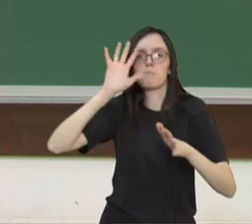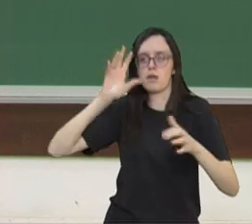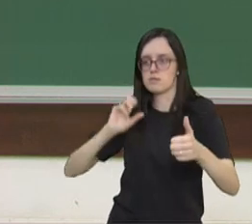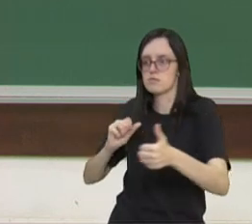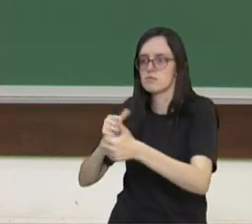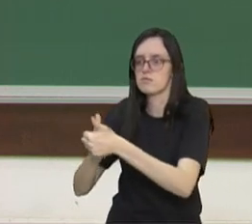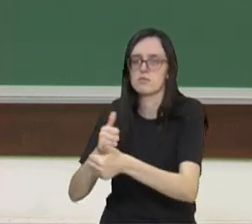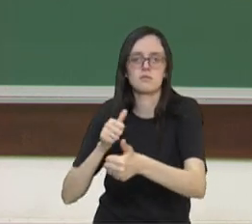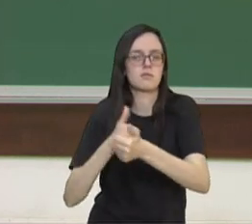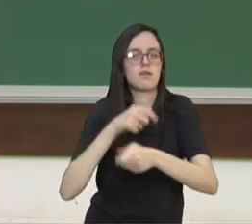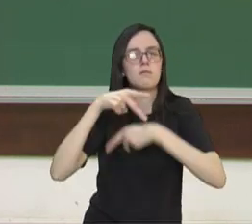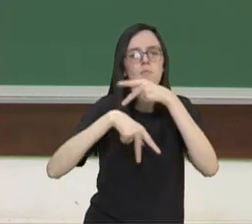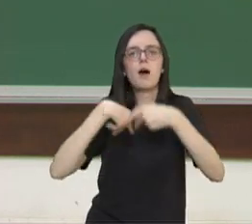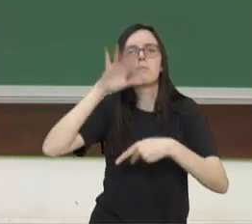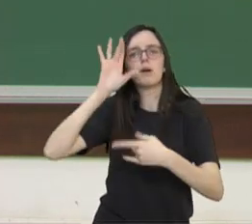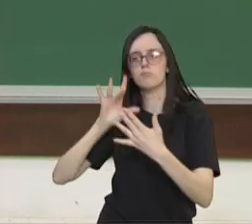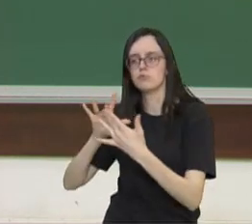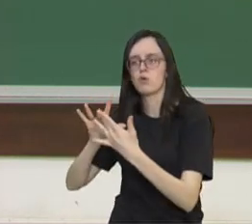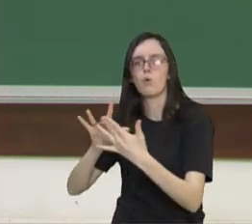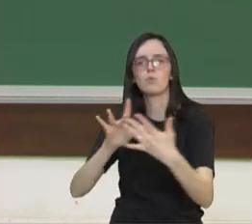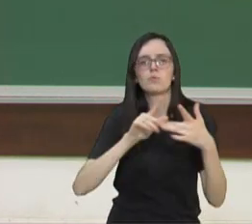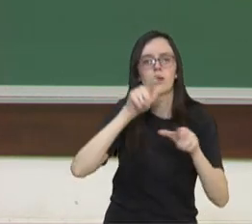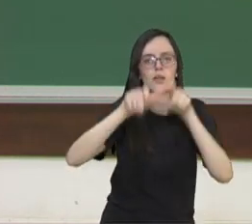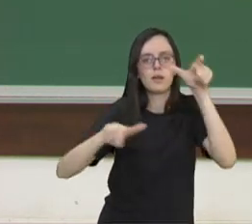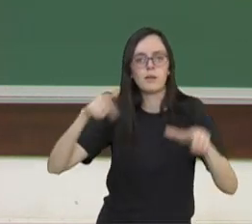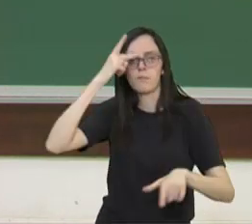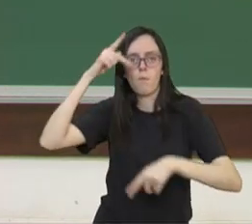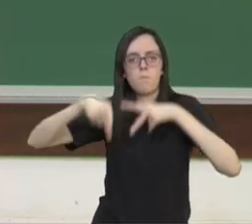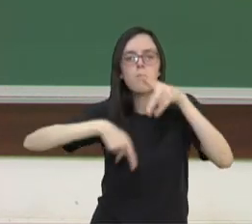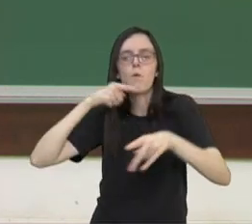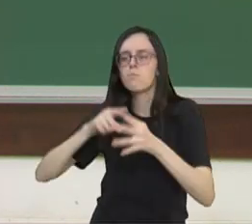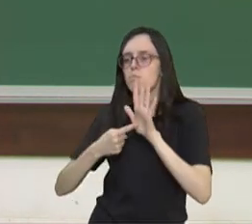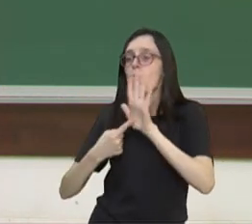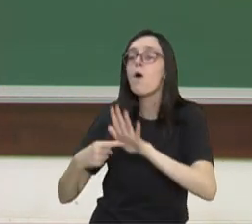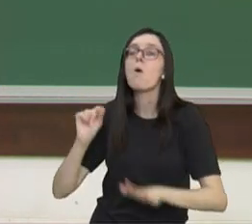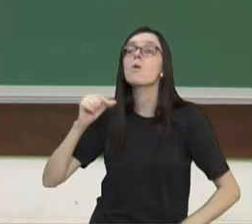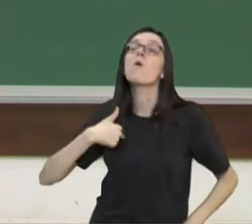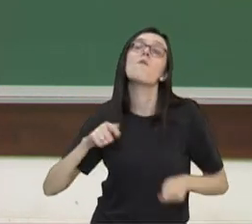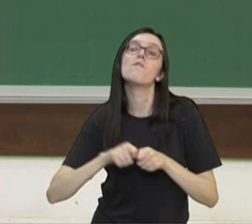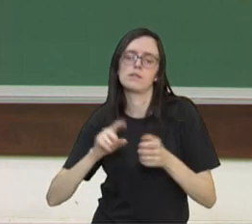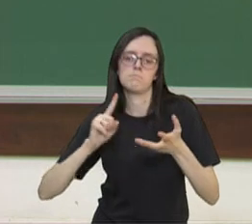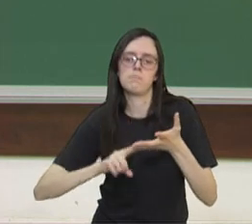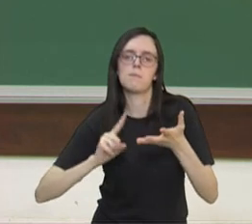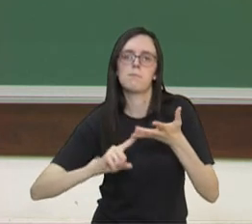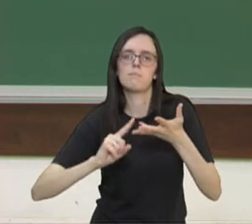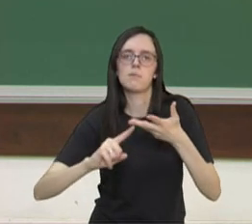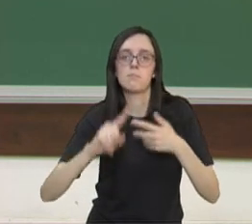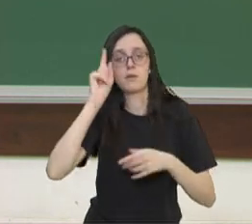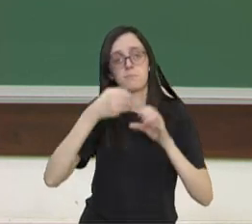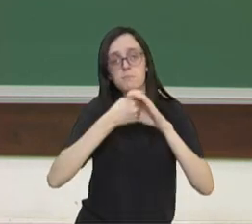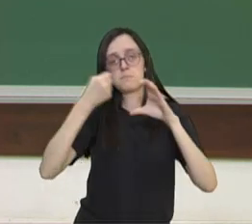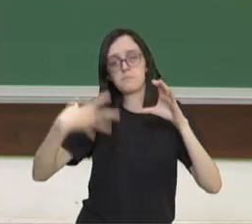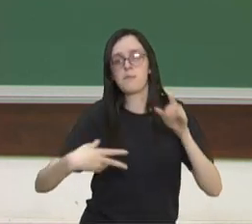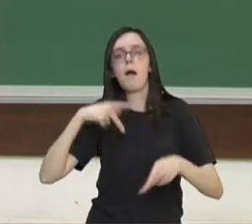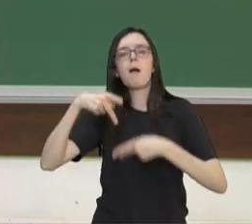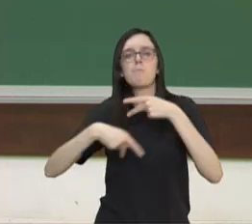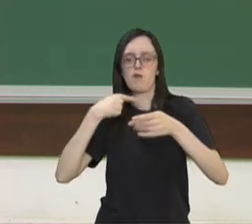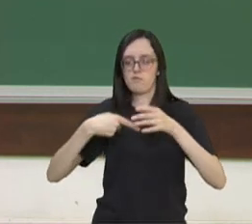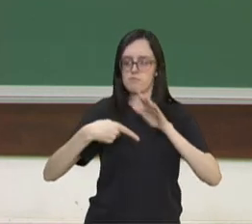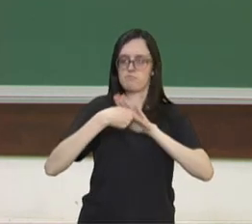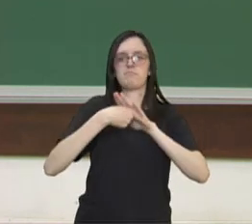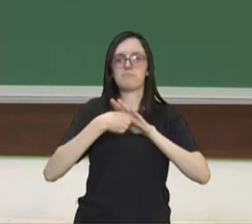população, conversar mais diretamente com a população, mostrar o que ele está fazendo. Isso é uma característica